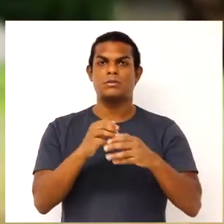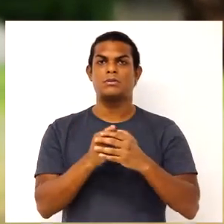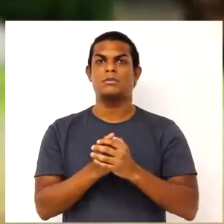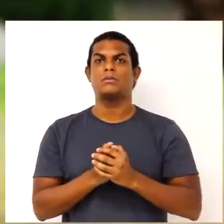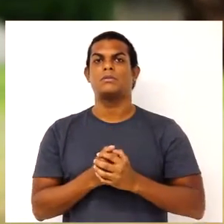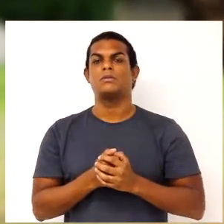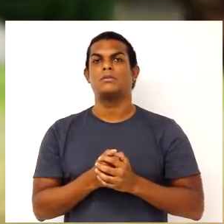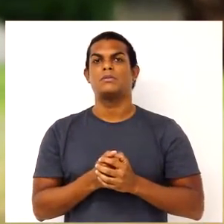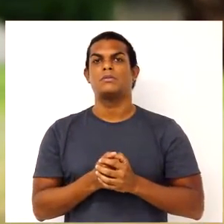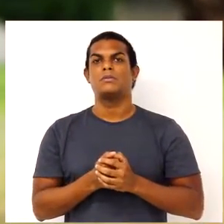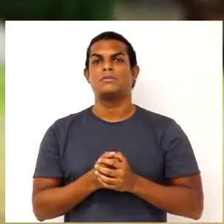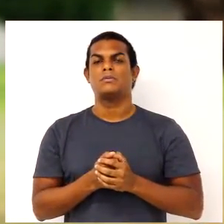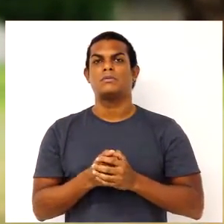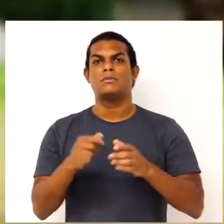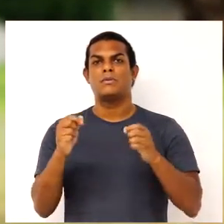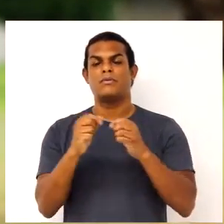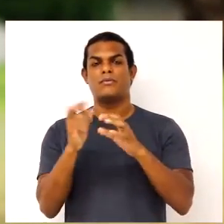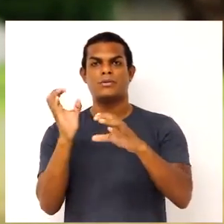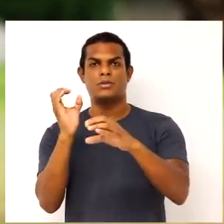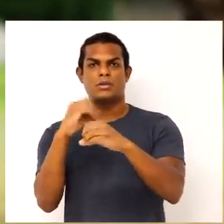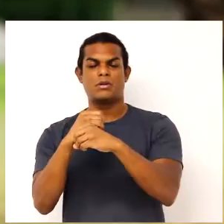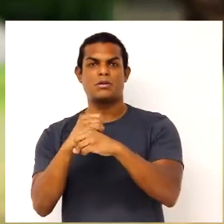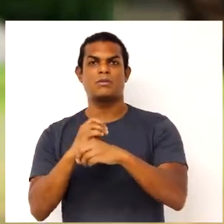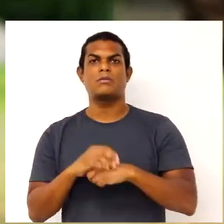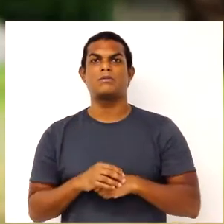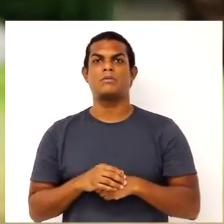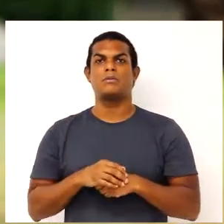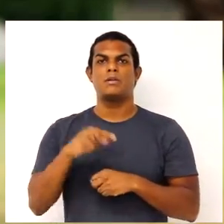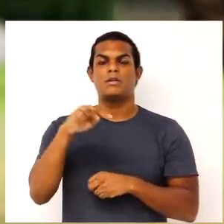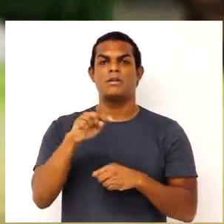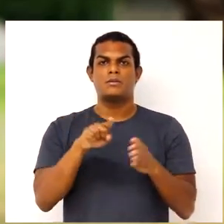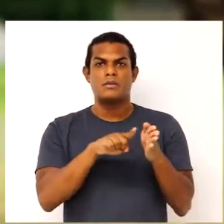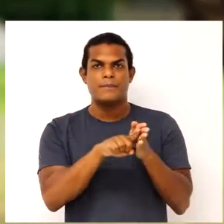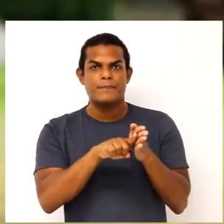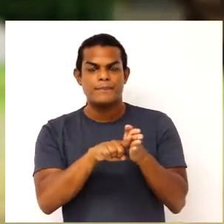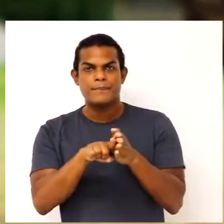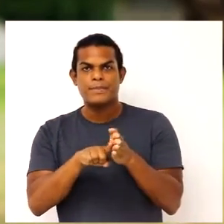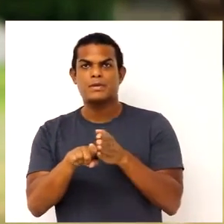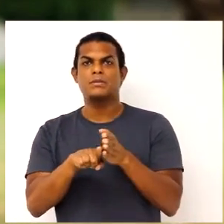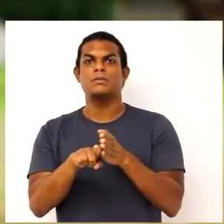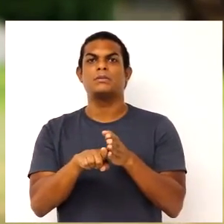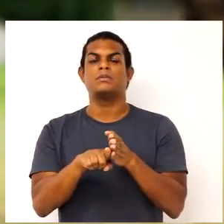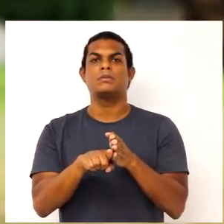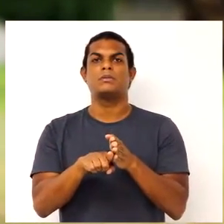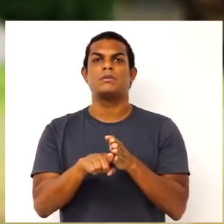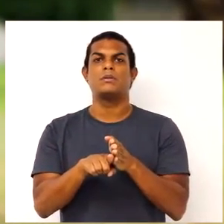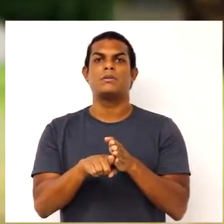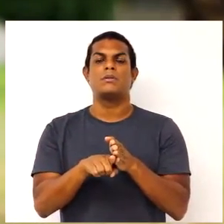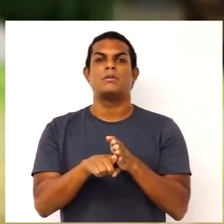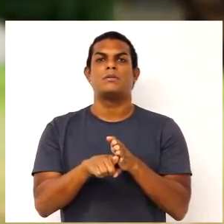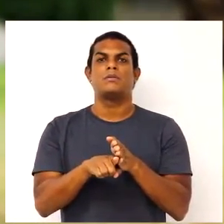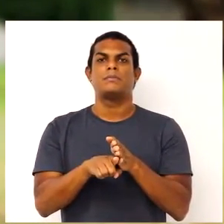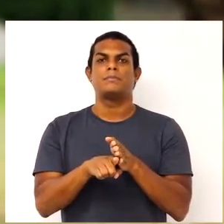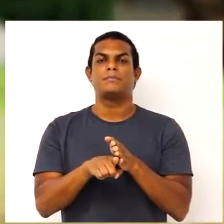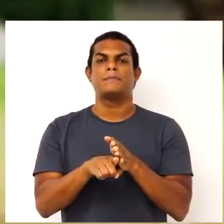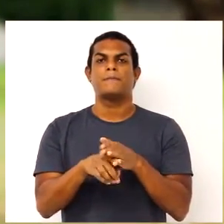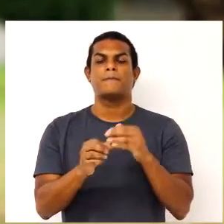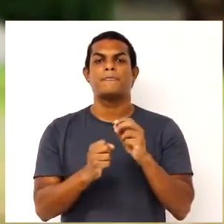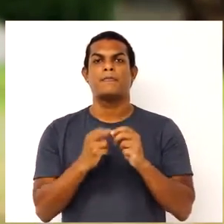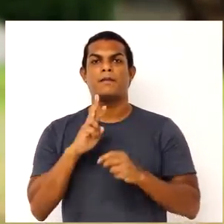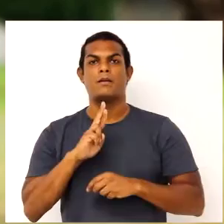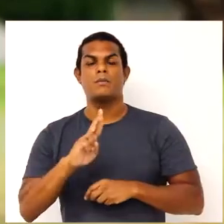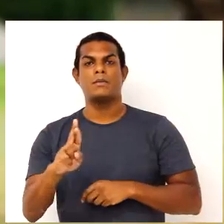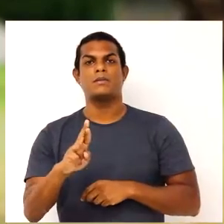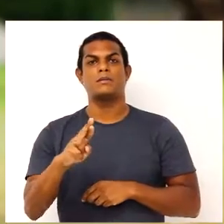iremos realizar cálculos através dessa pesquisa simulada, fazendo com que a gente represente